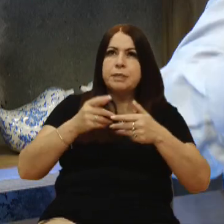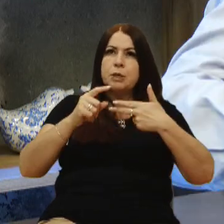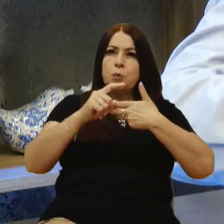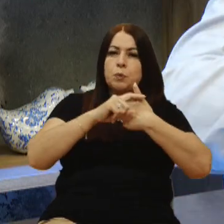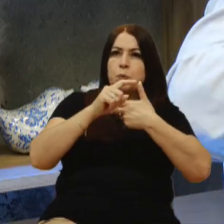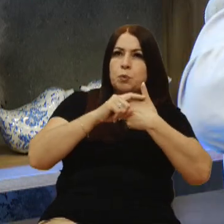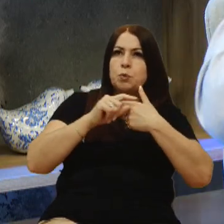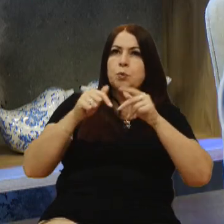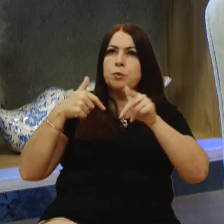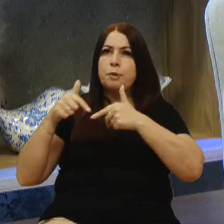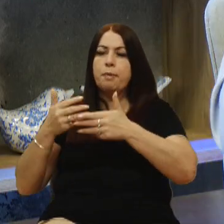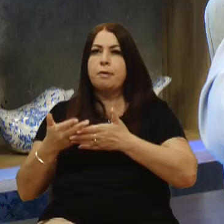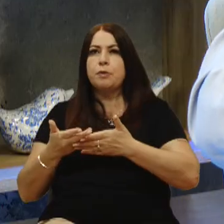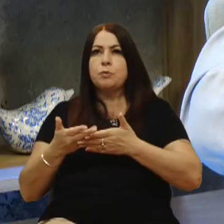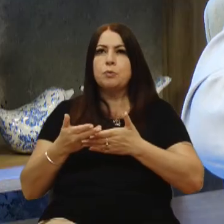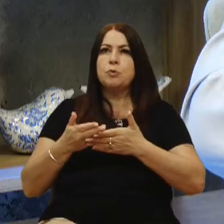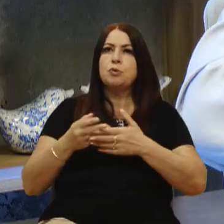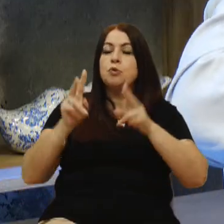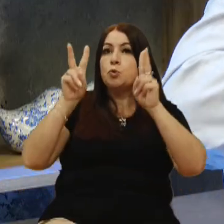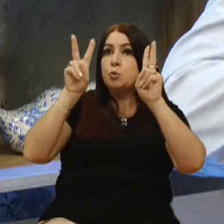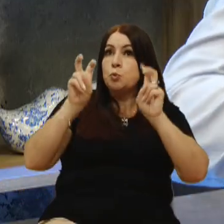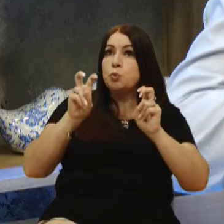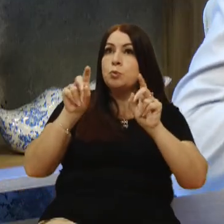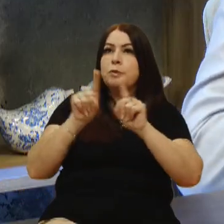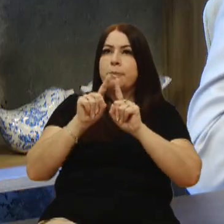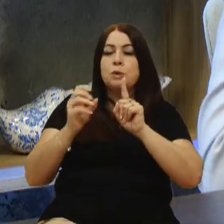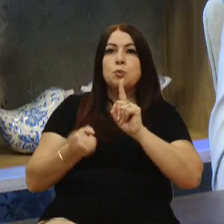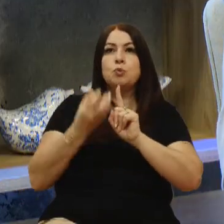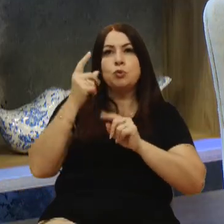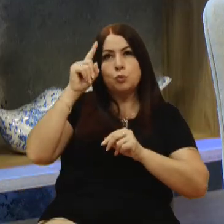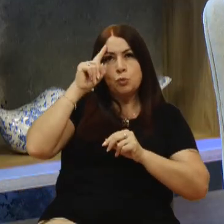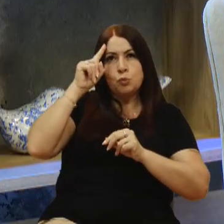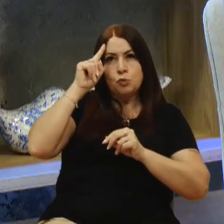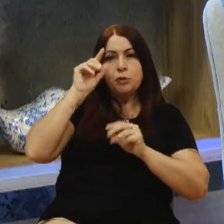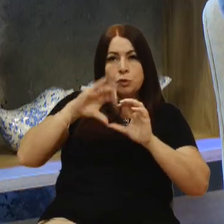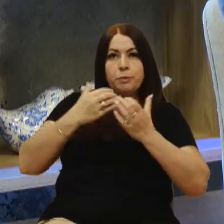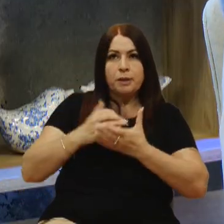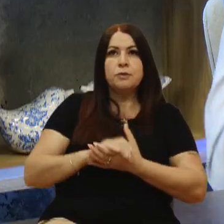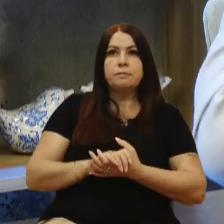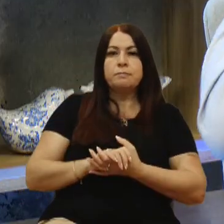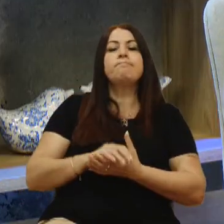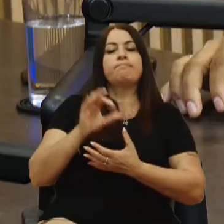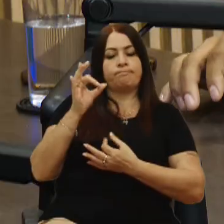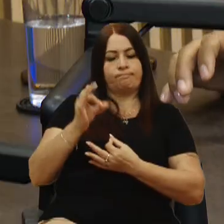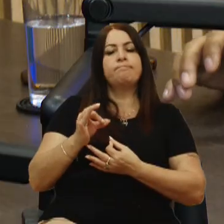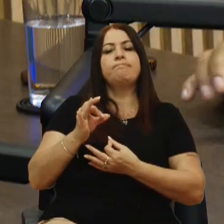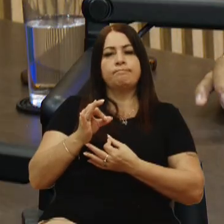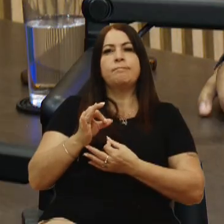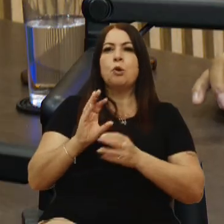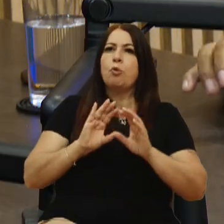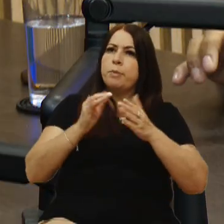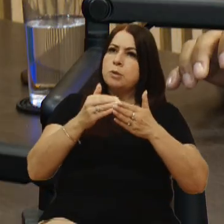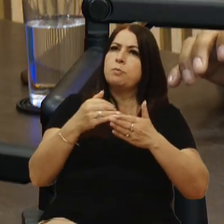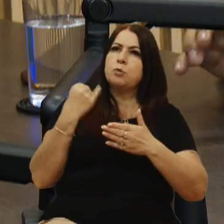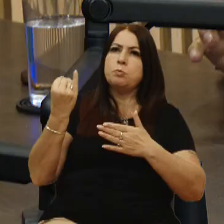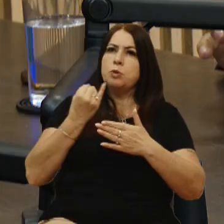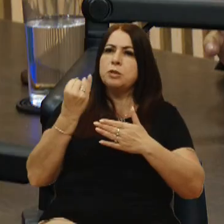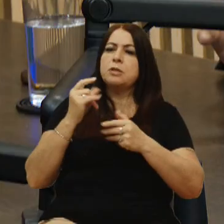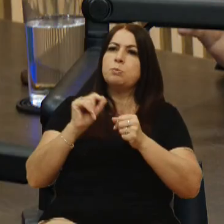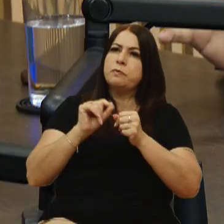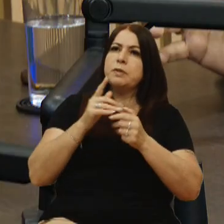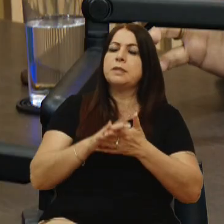executivo, os trabalhadores, de assuntos que acabam surgindo no dia a dia da comunidade? Com certeza, a comissão é muito importante para